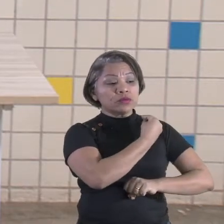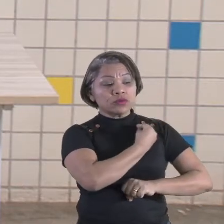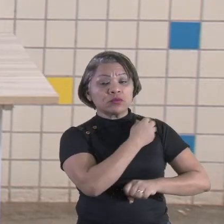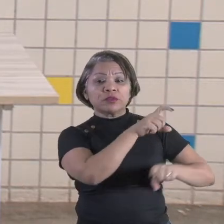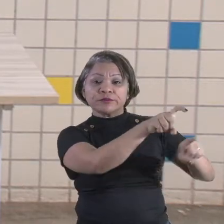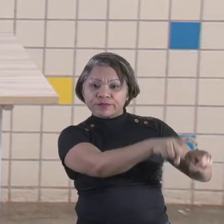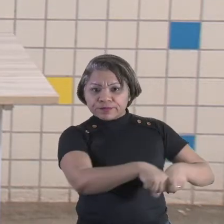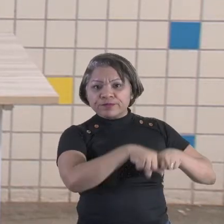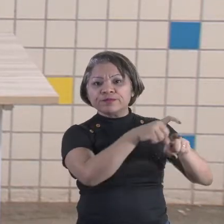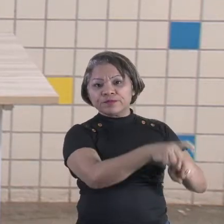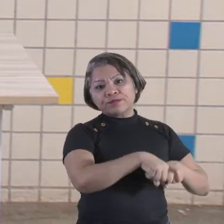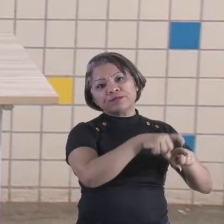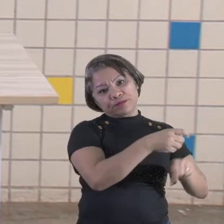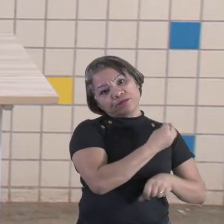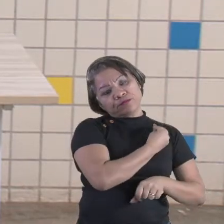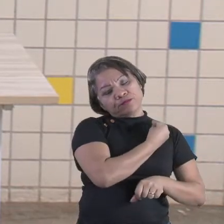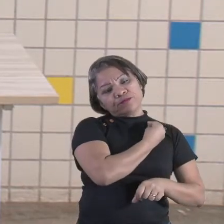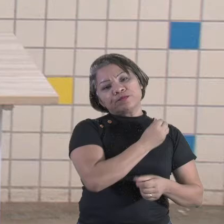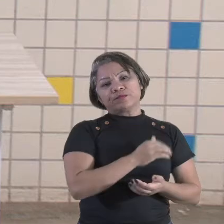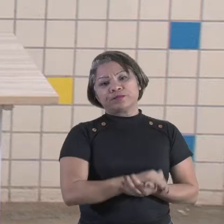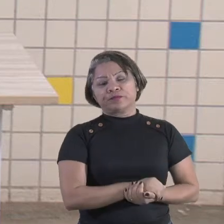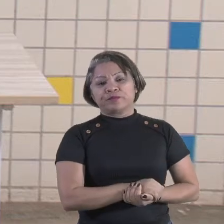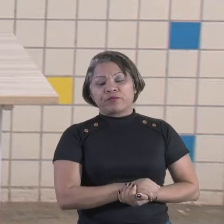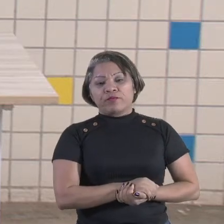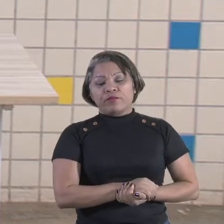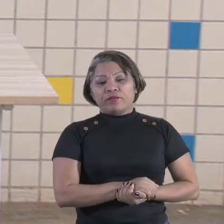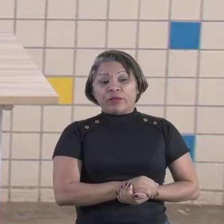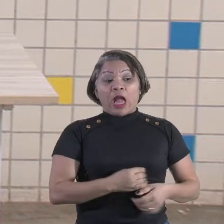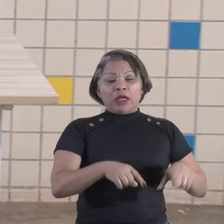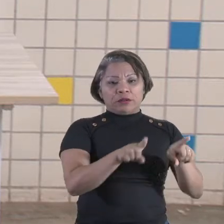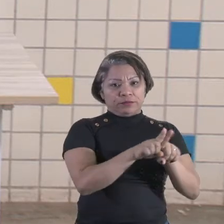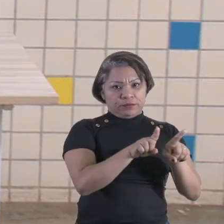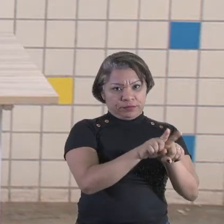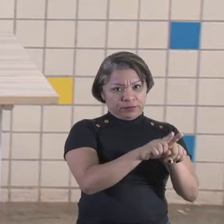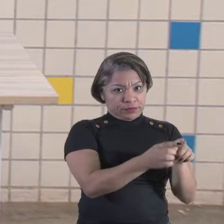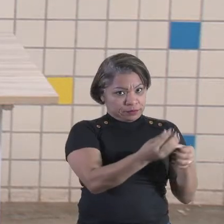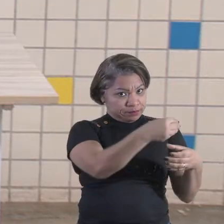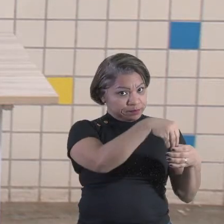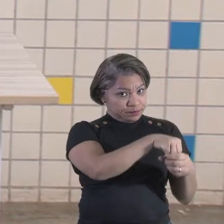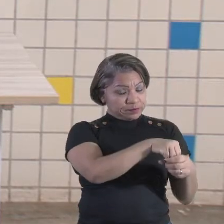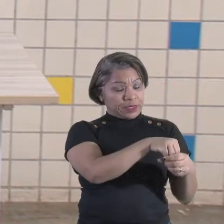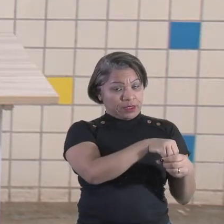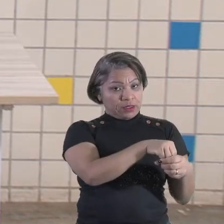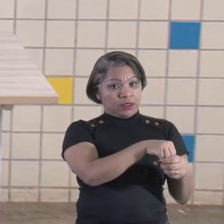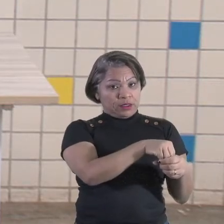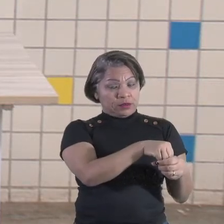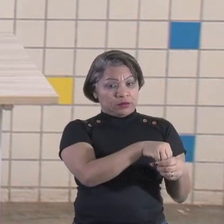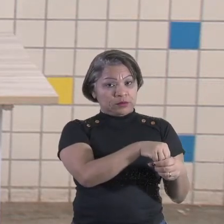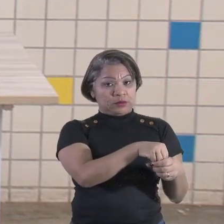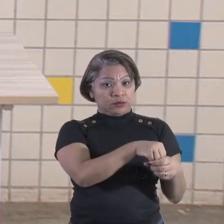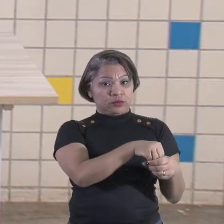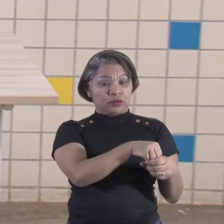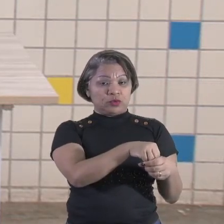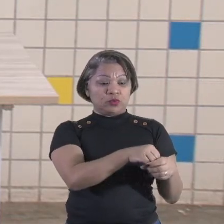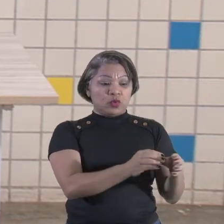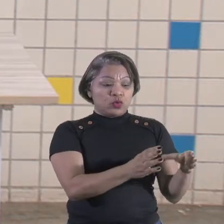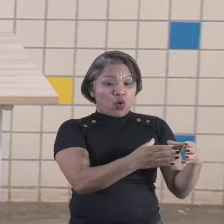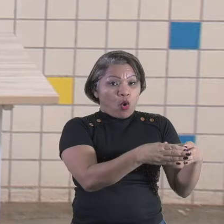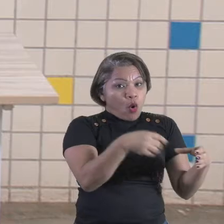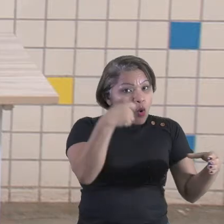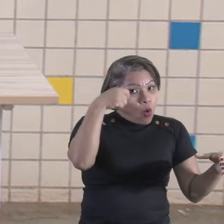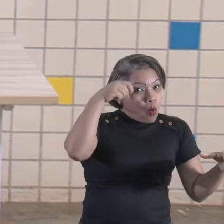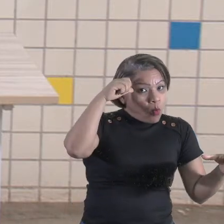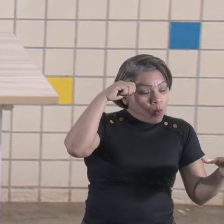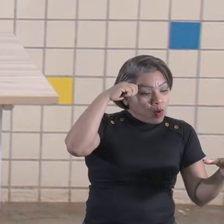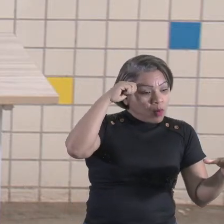agricultura de subsistências. E também, dentro dos quilombos, eles se